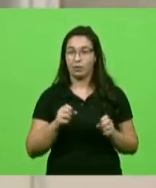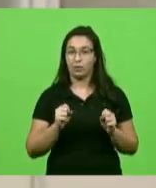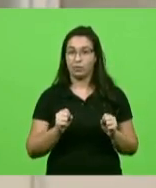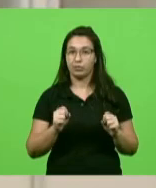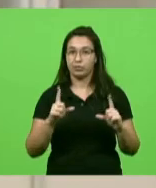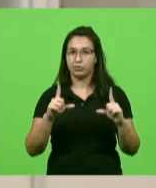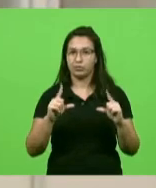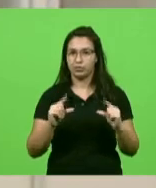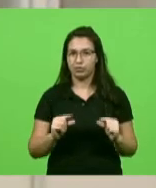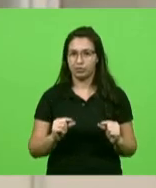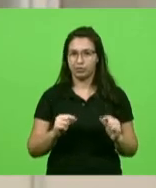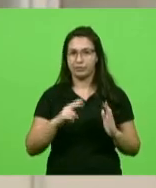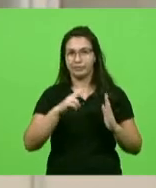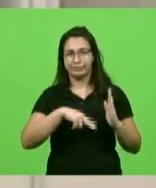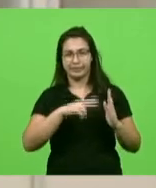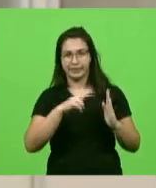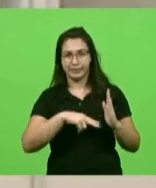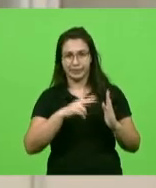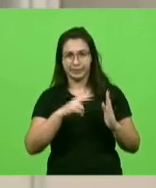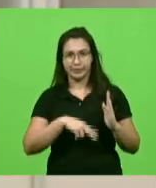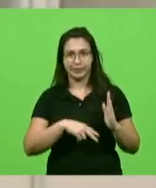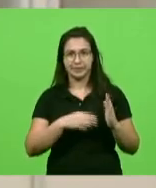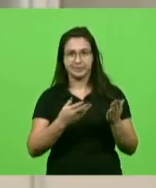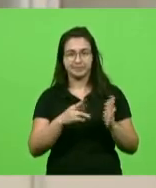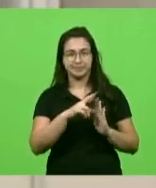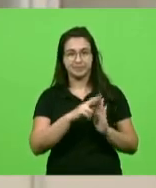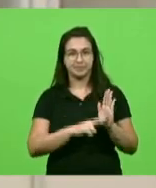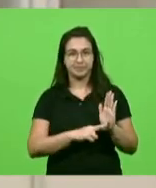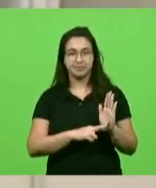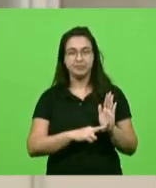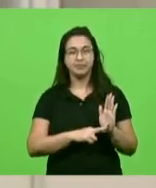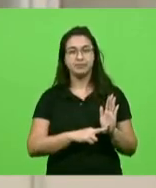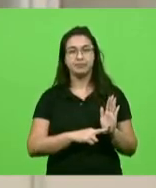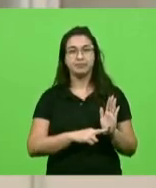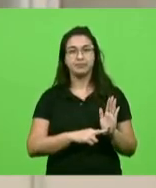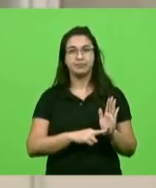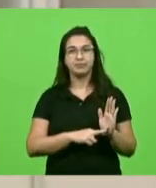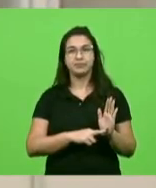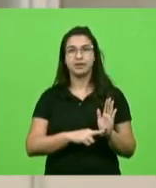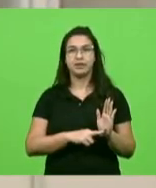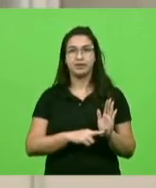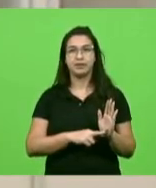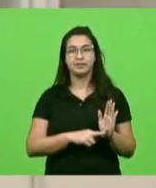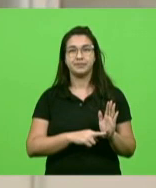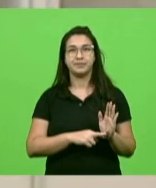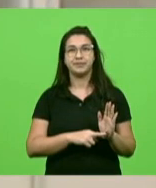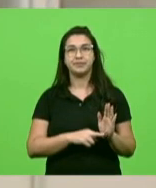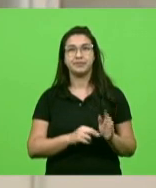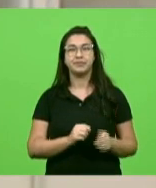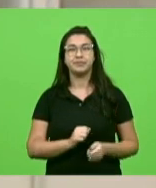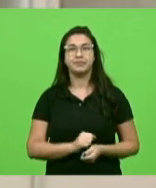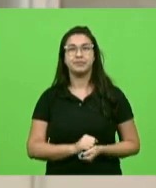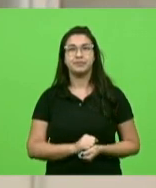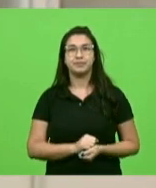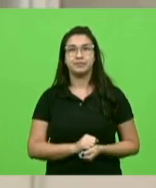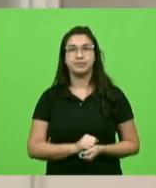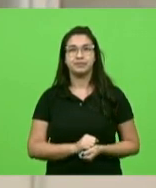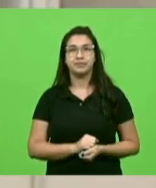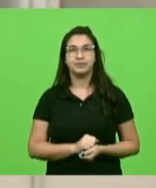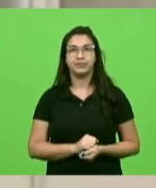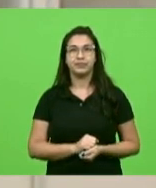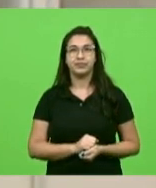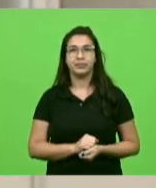suprimir a leitura do relatório fazendo remissão E aí